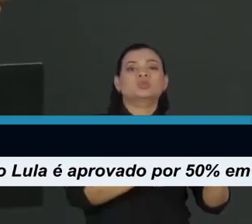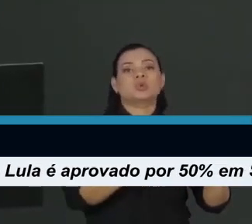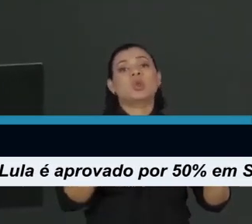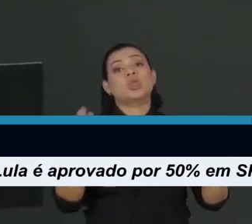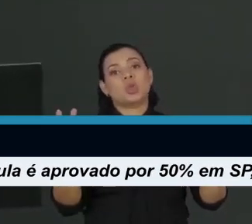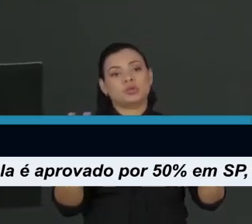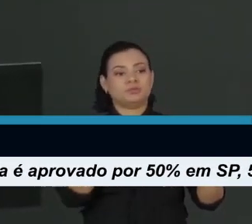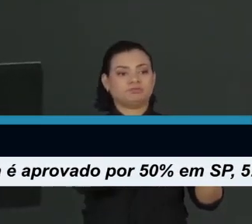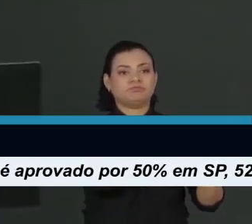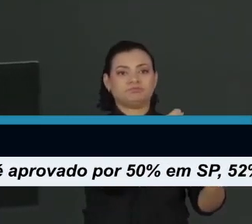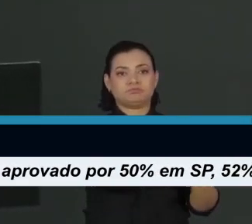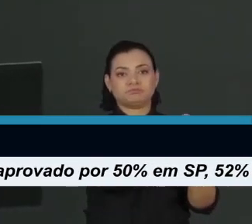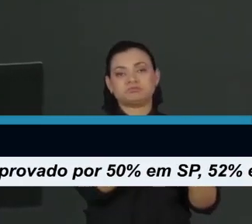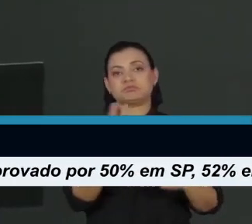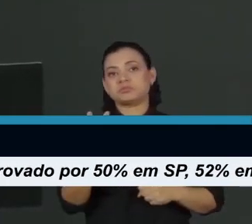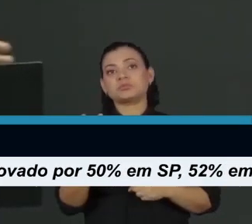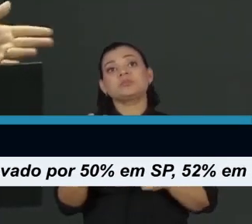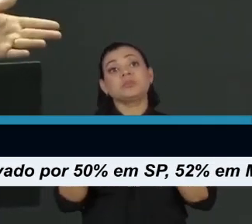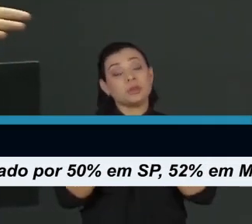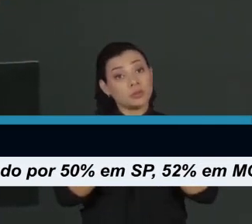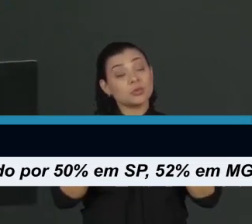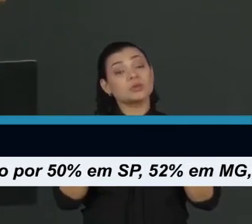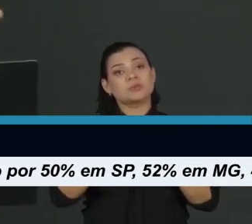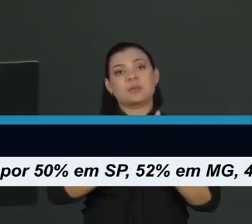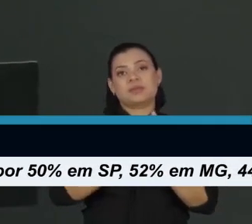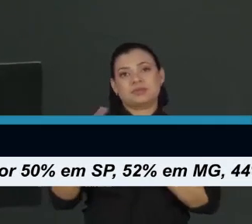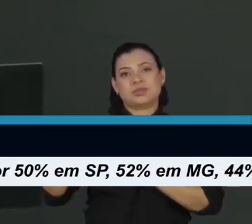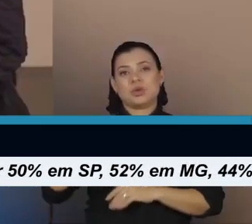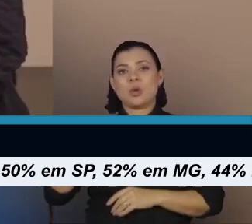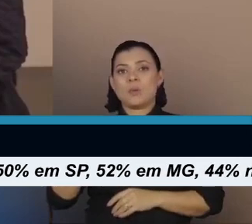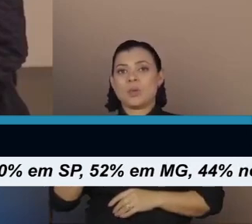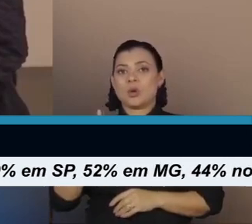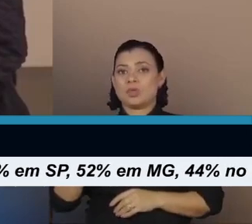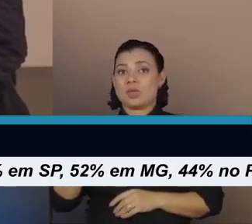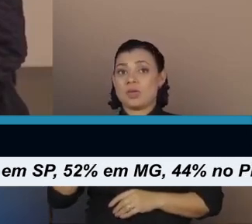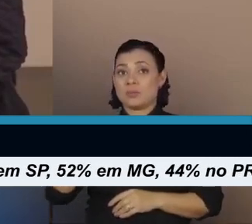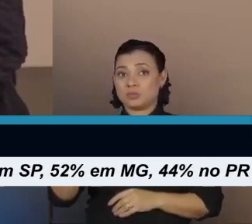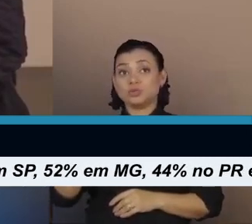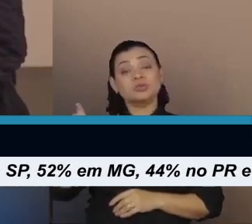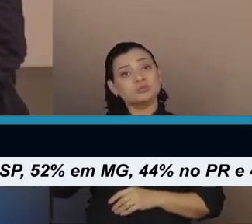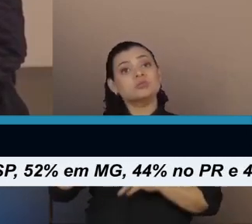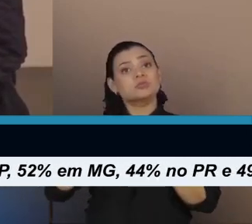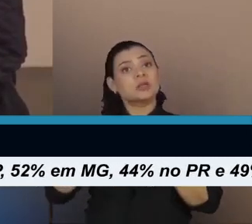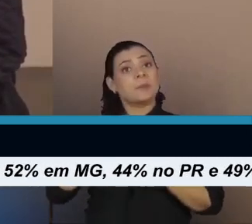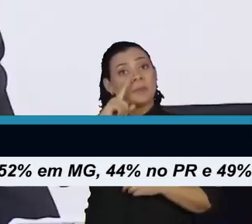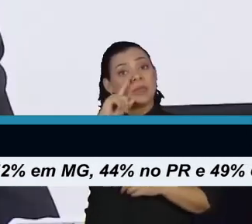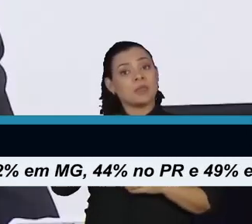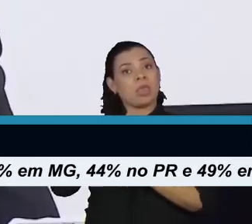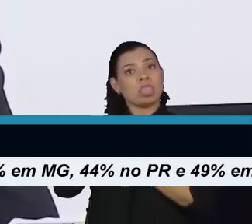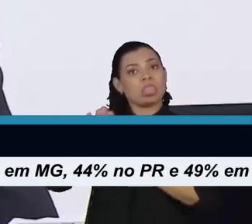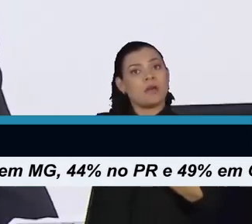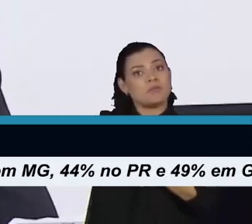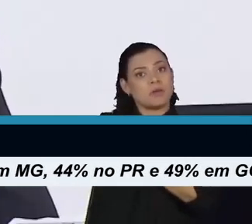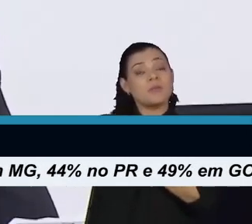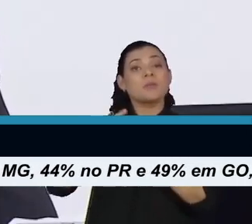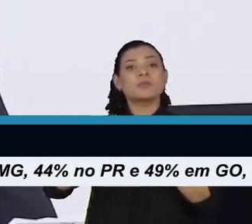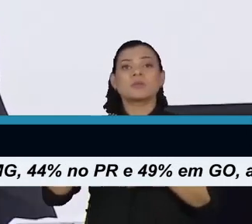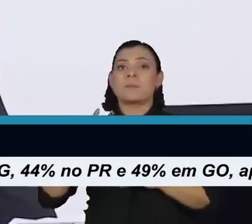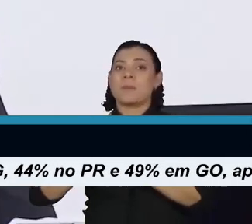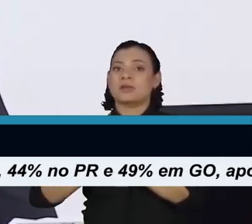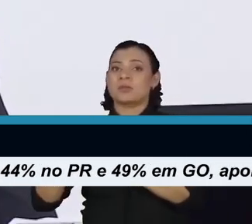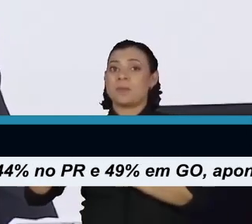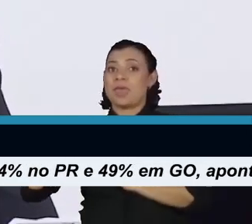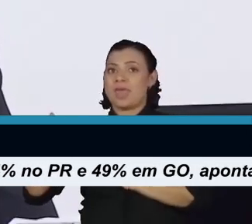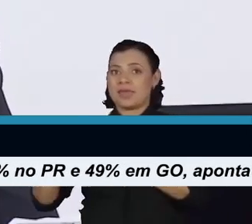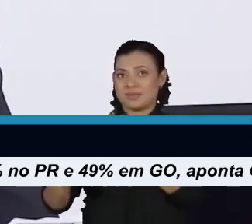do senador Sérgio Moro do Podemos continua ameaçado. Os partidos que tentam caçar Moro, o PL do